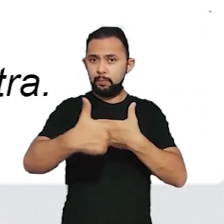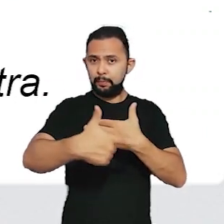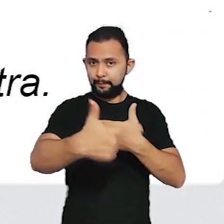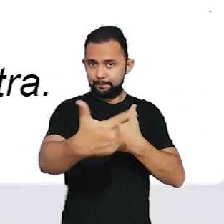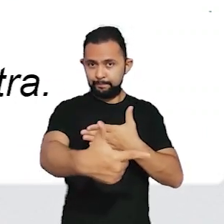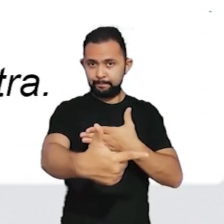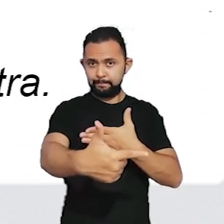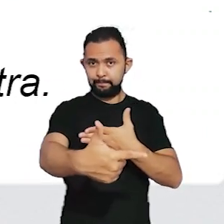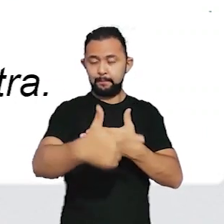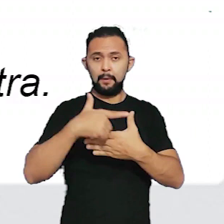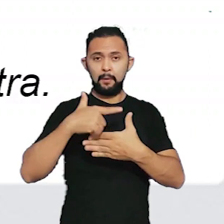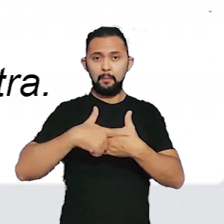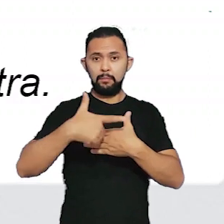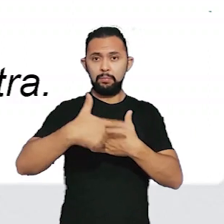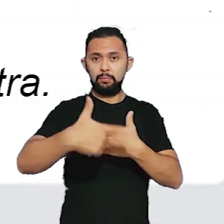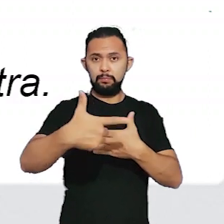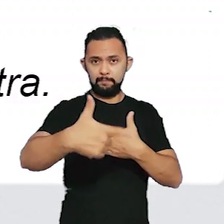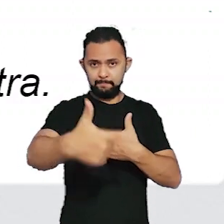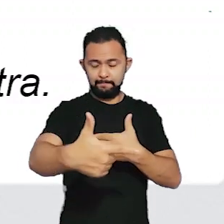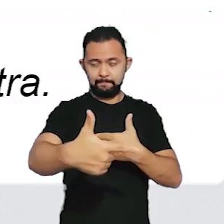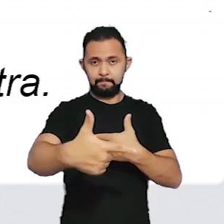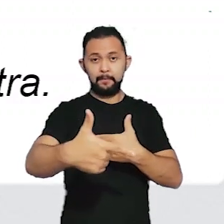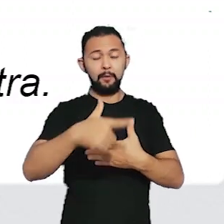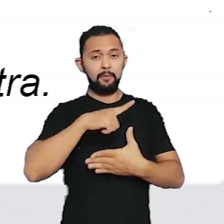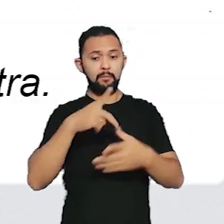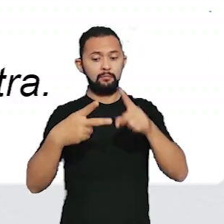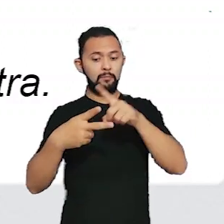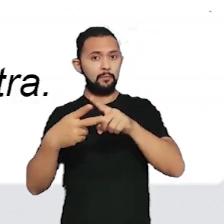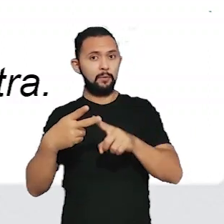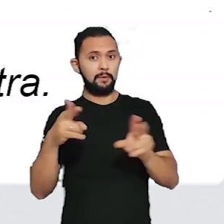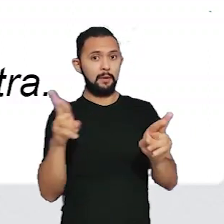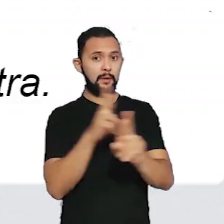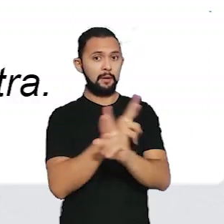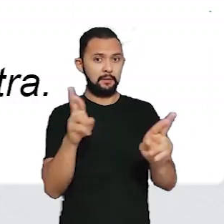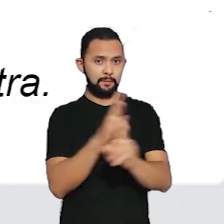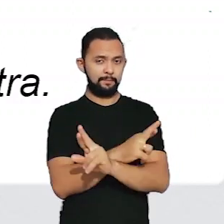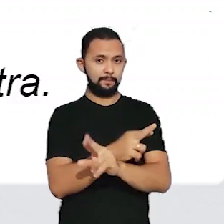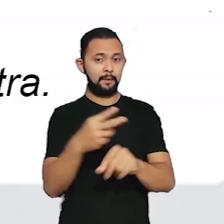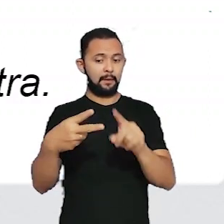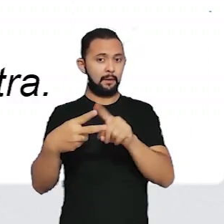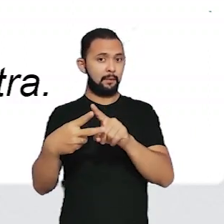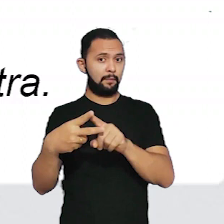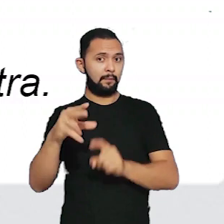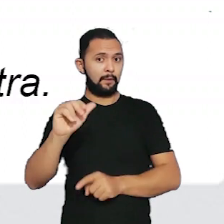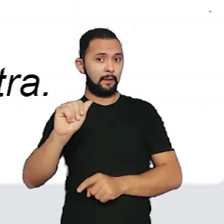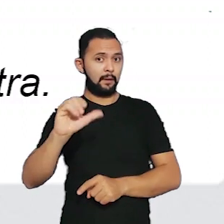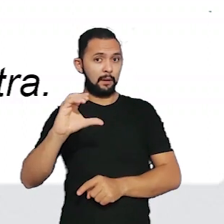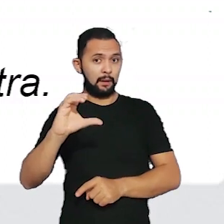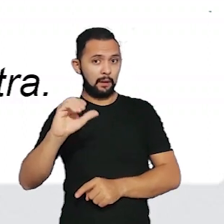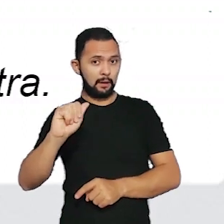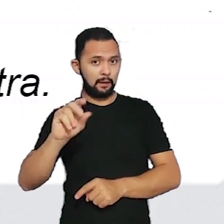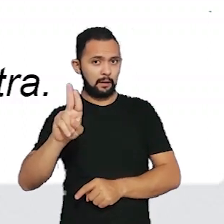e uma relação de consequência. Então, eu vou ter 2 relações. A primeira vai ser uma relação de